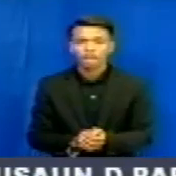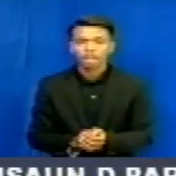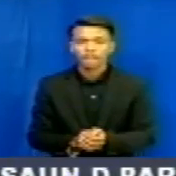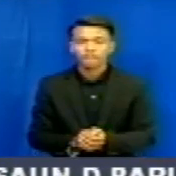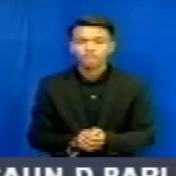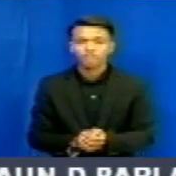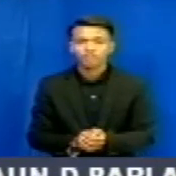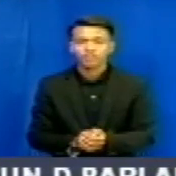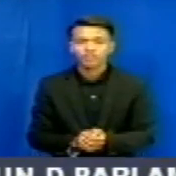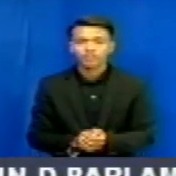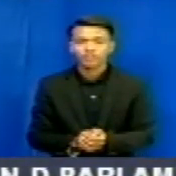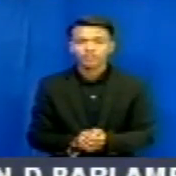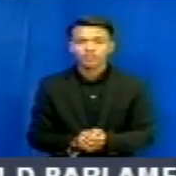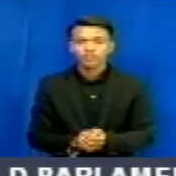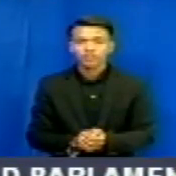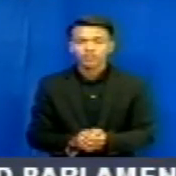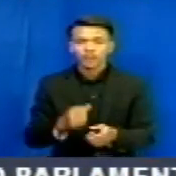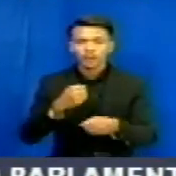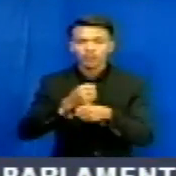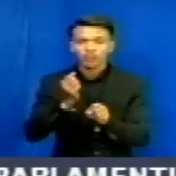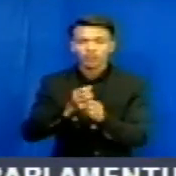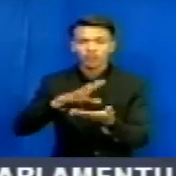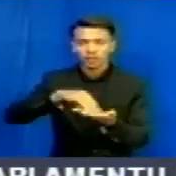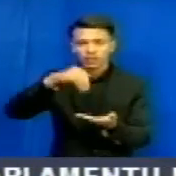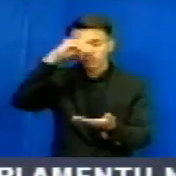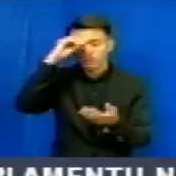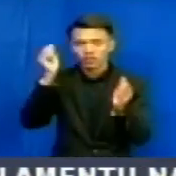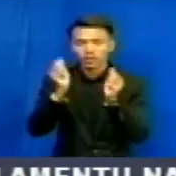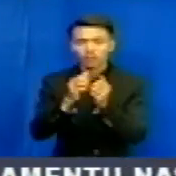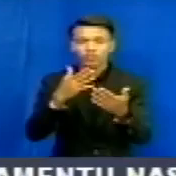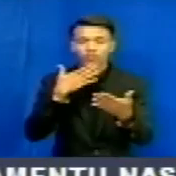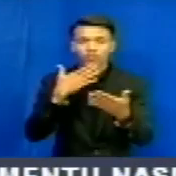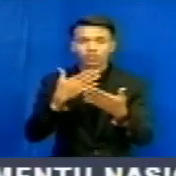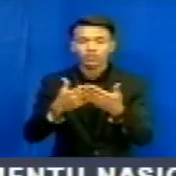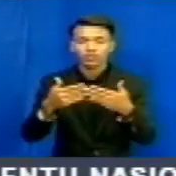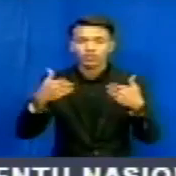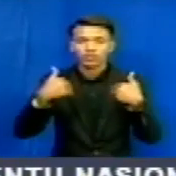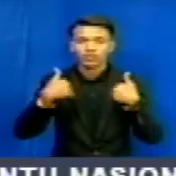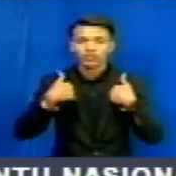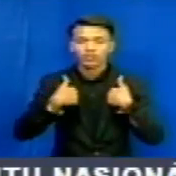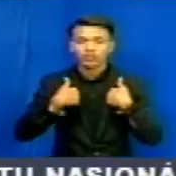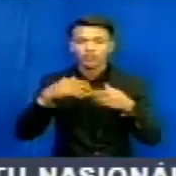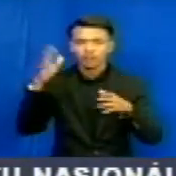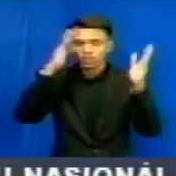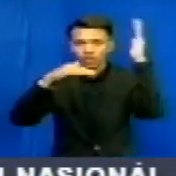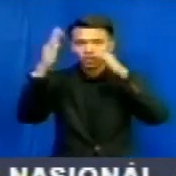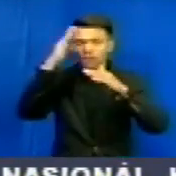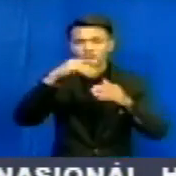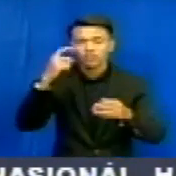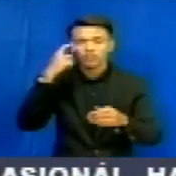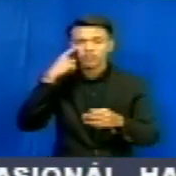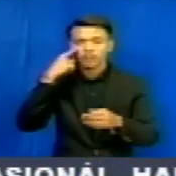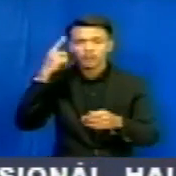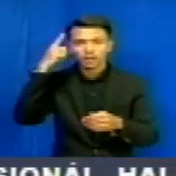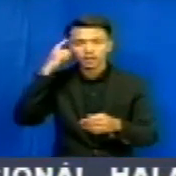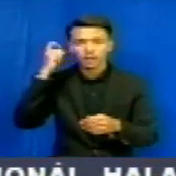usa atibele hala aprendizaje no dia kwan sira ia problema mata me maka kando